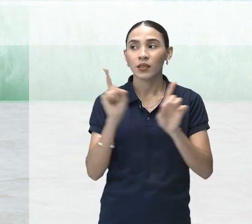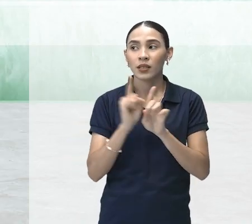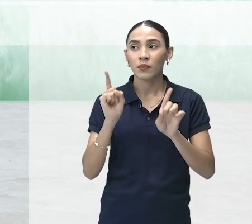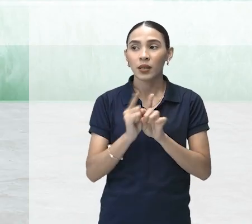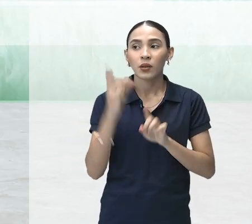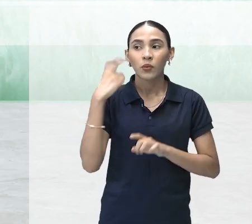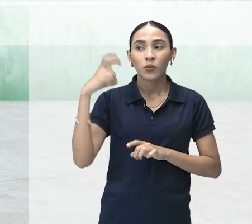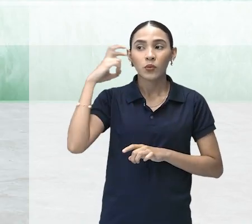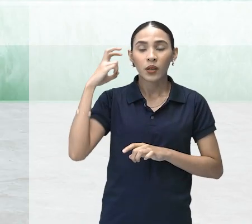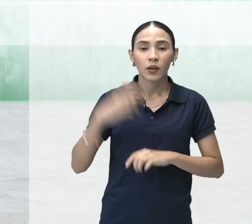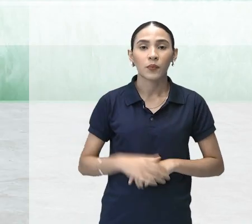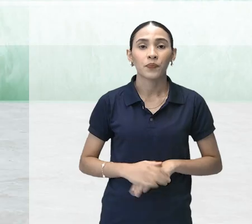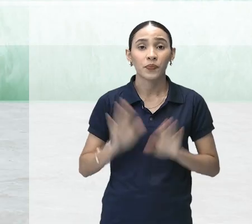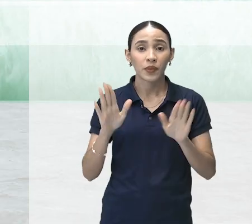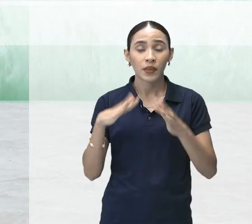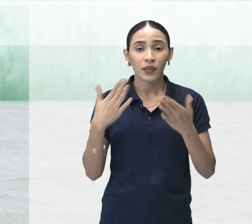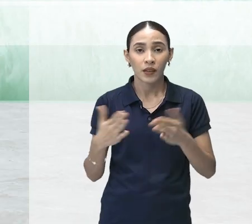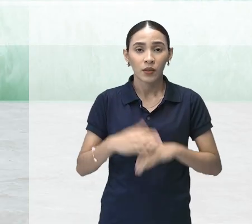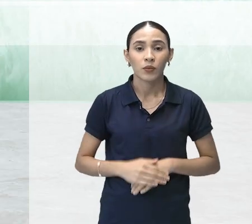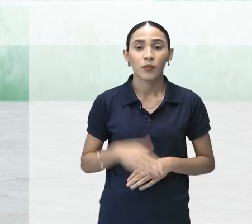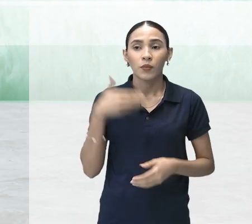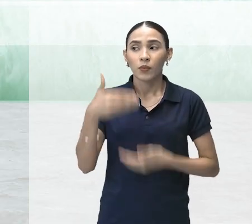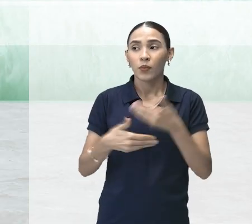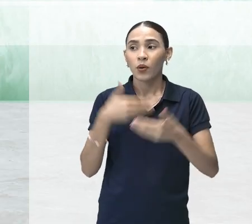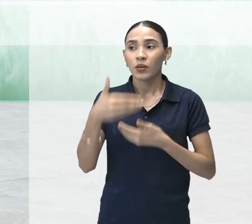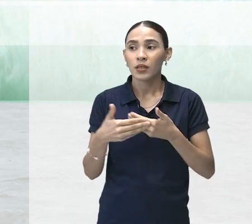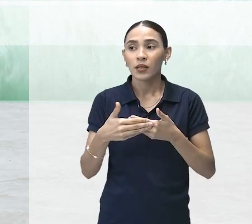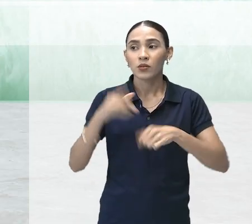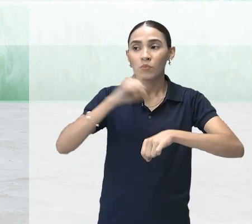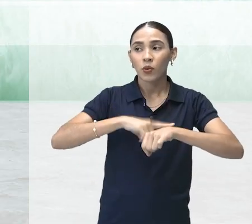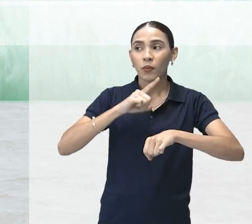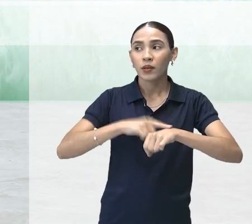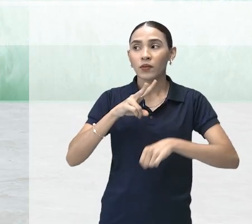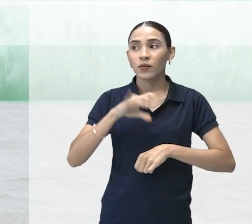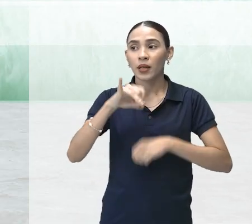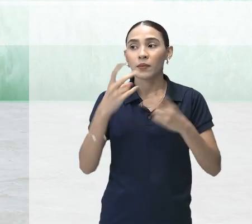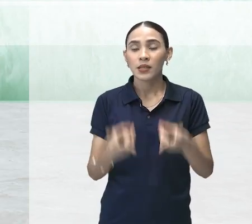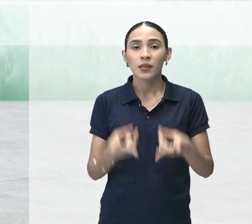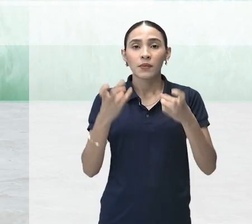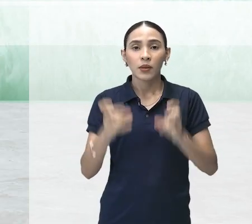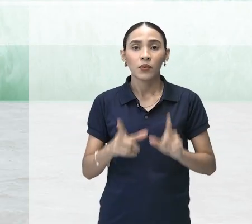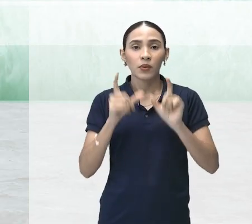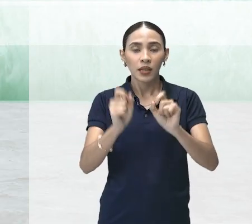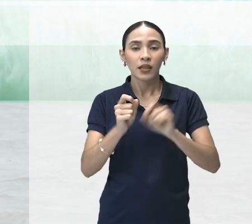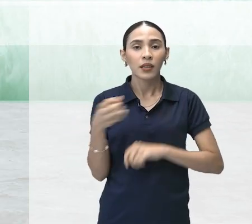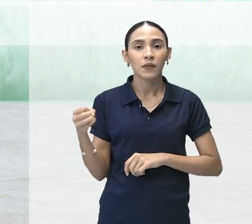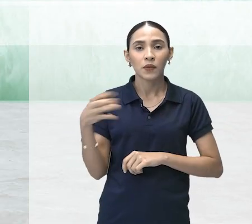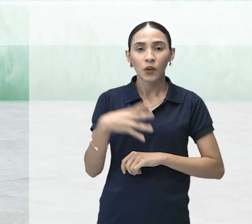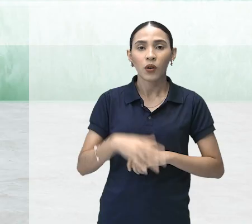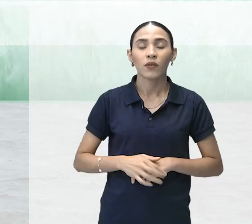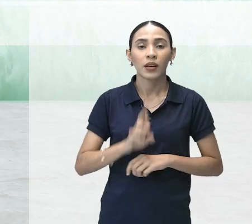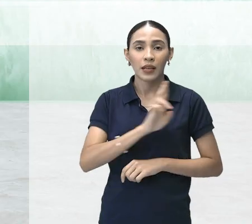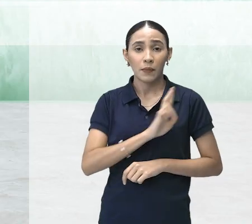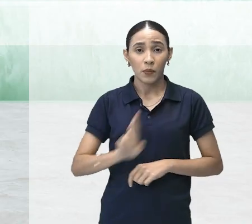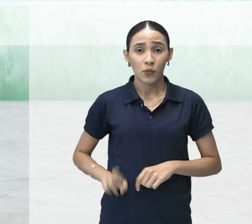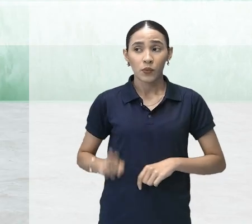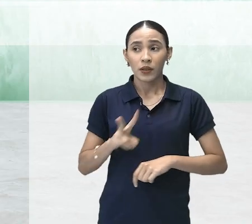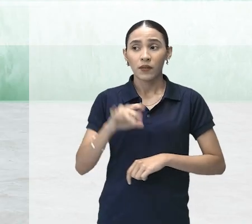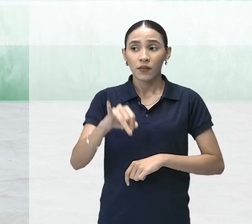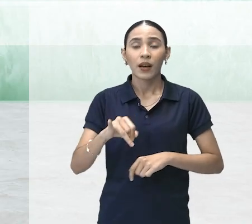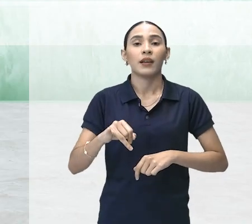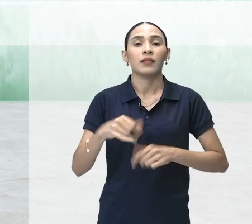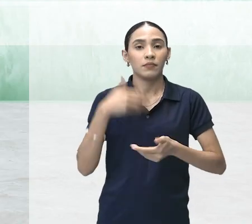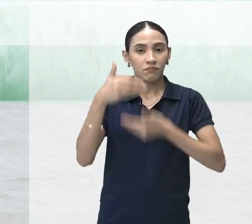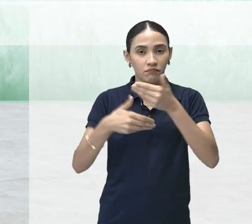e culturais. Então, esse processo, neste momento, a gente vai verificar essa nova república que vai nascer